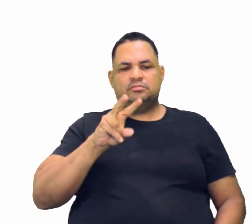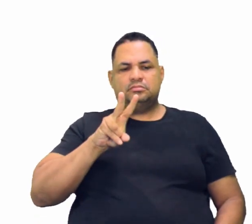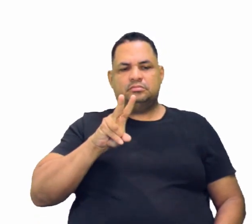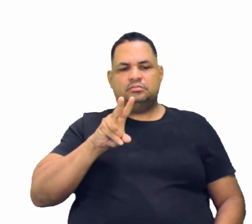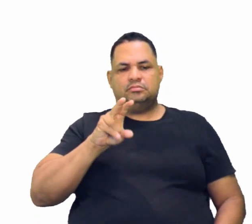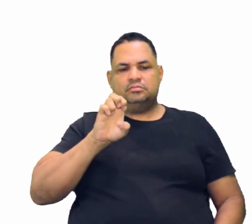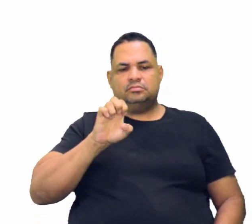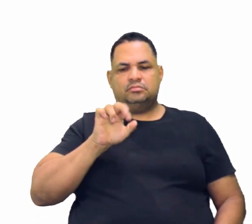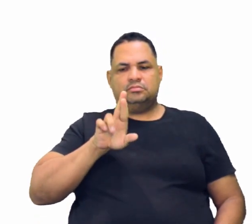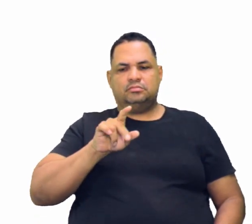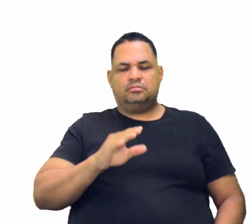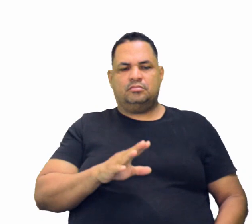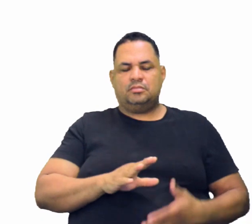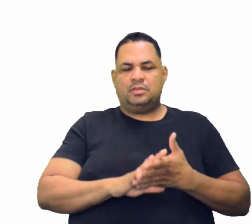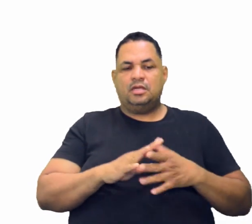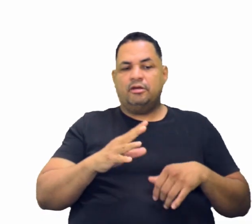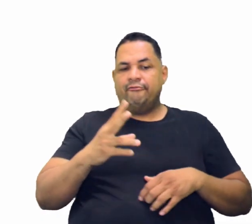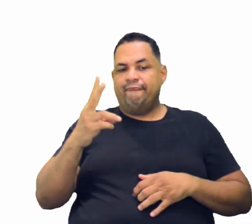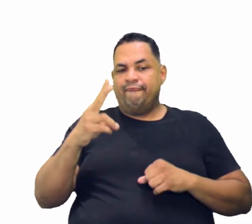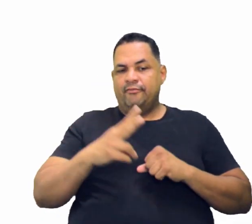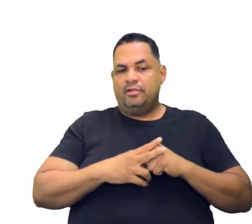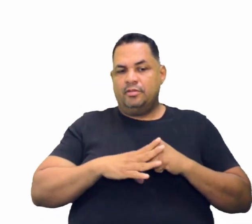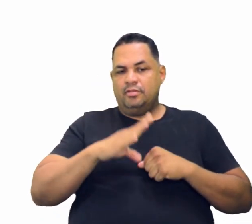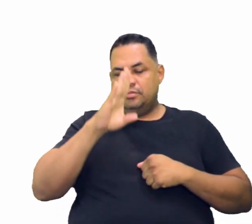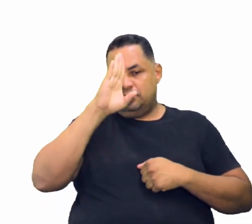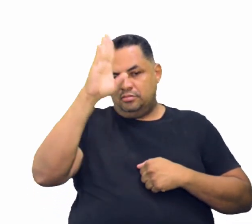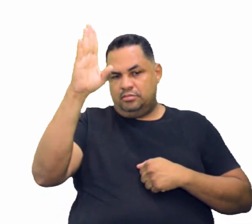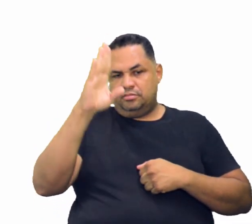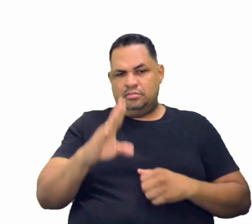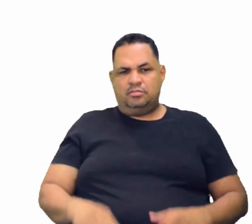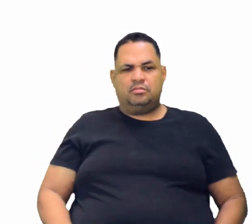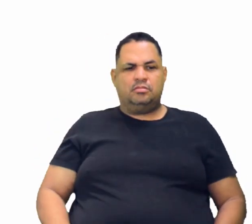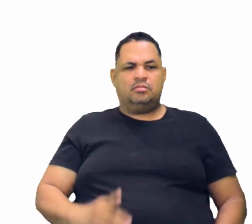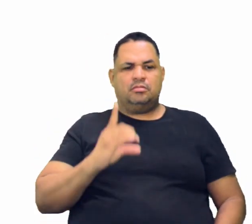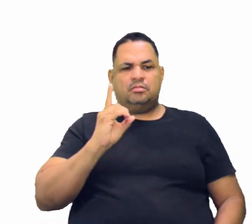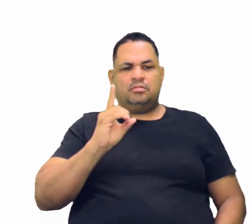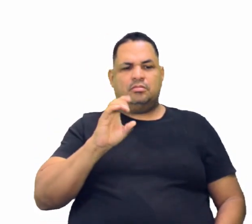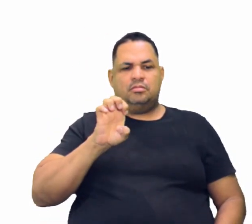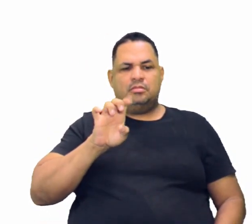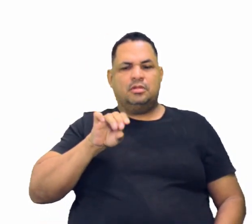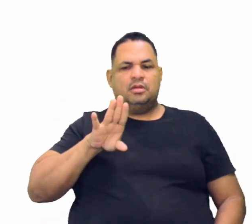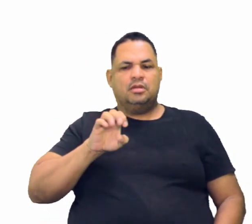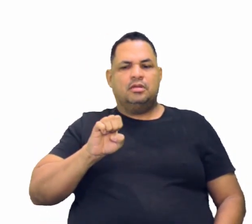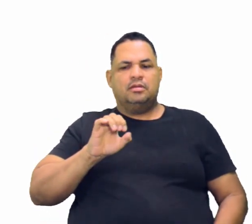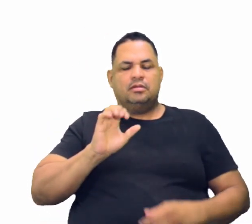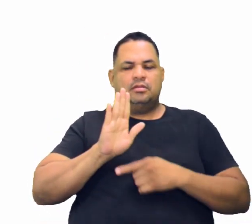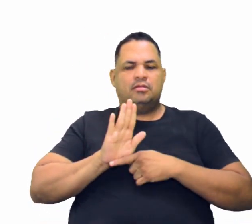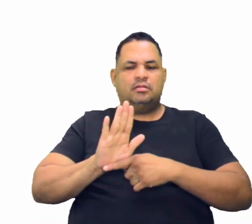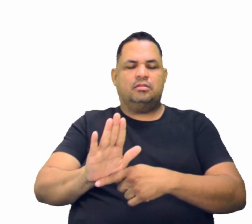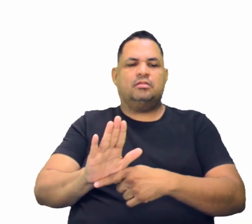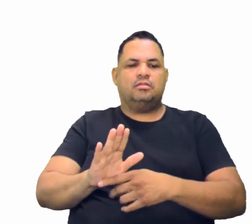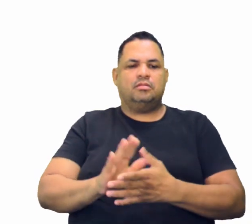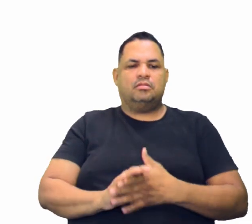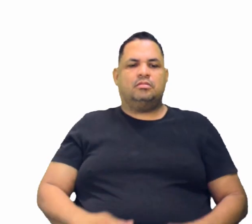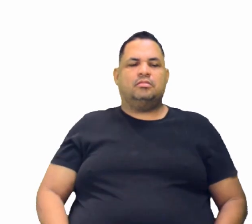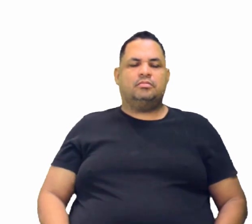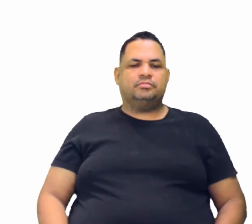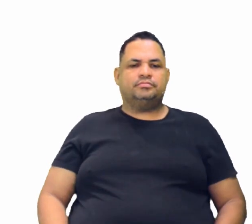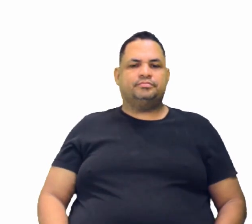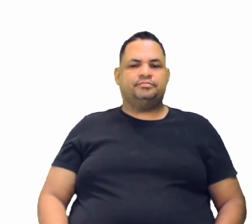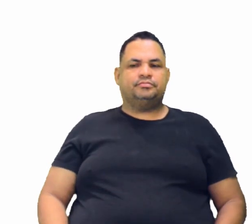verbo principal e o deve, né, no auxiliar. Que é por quê? É uma locução